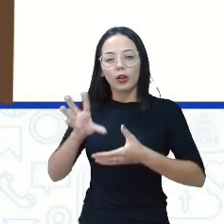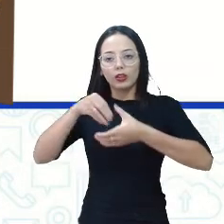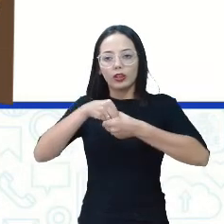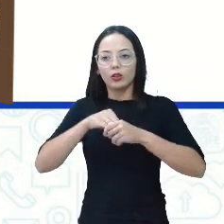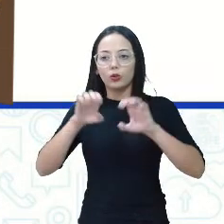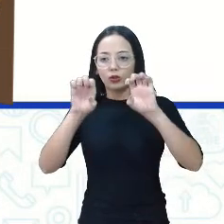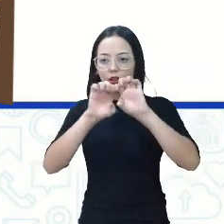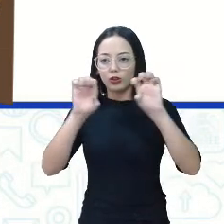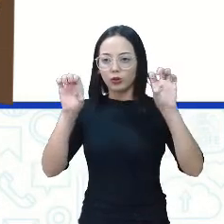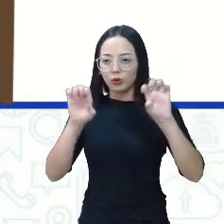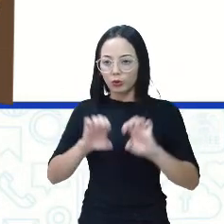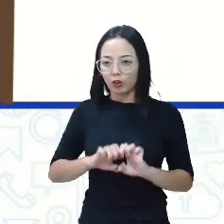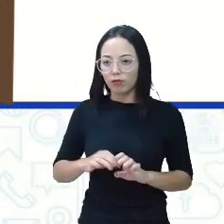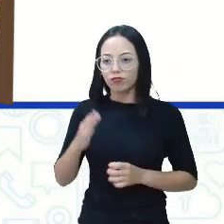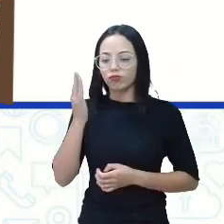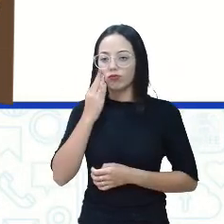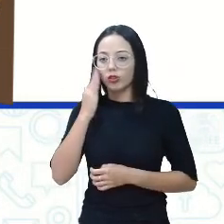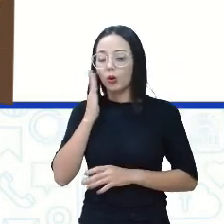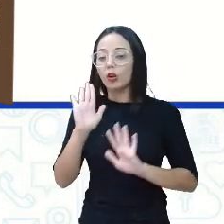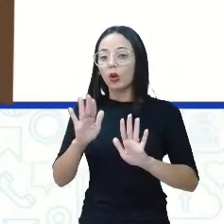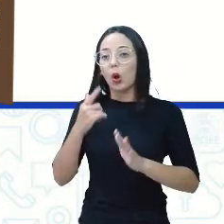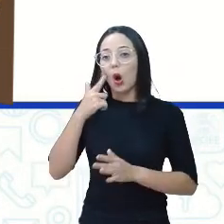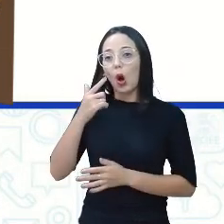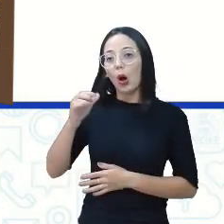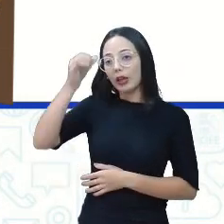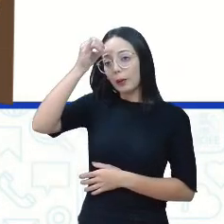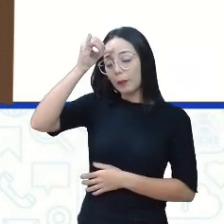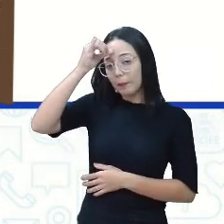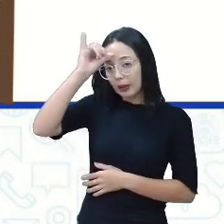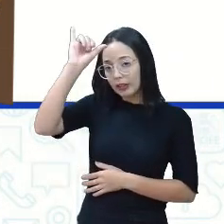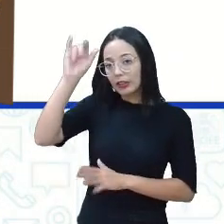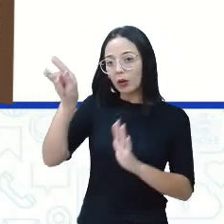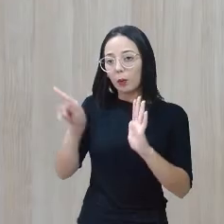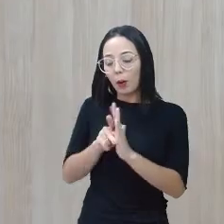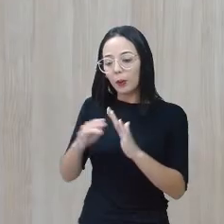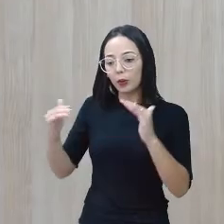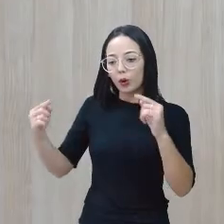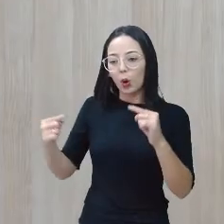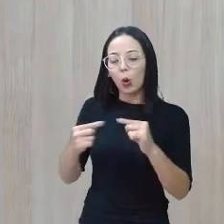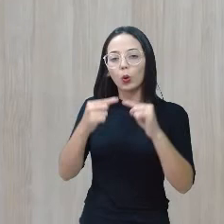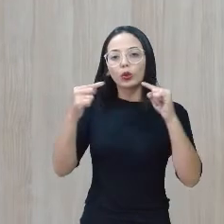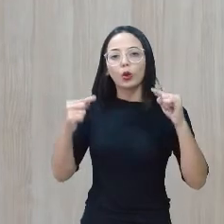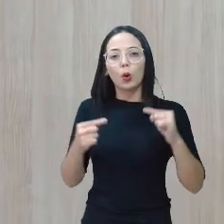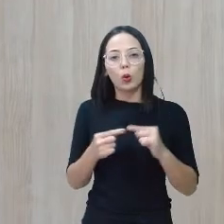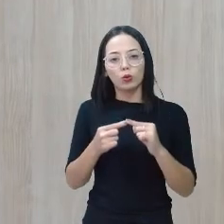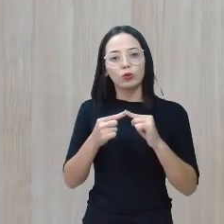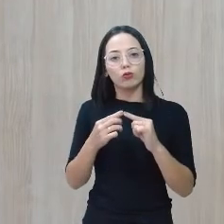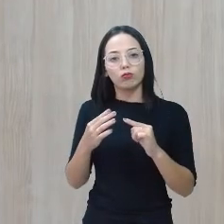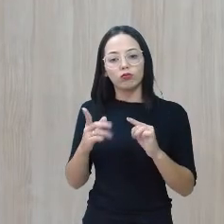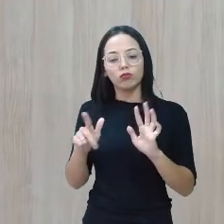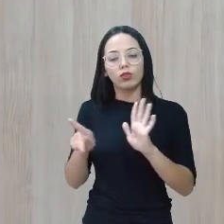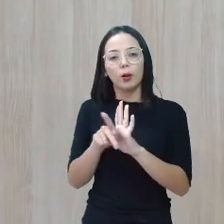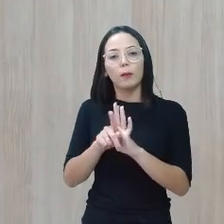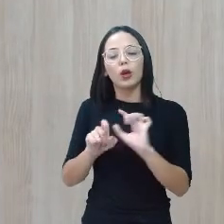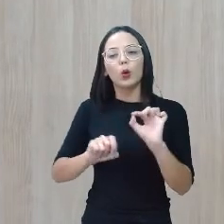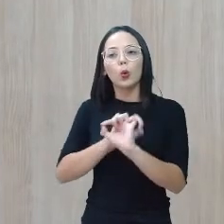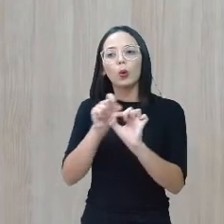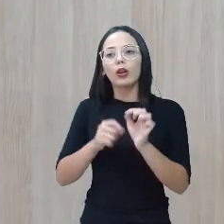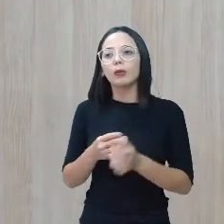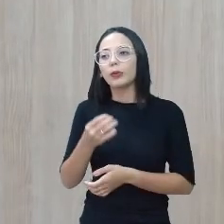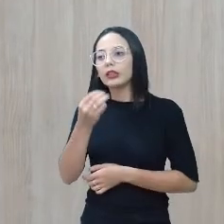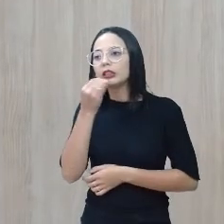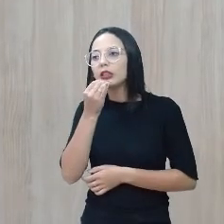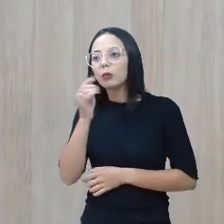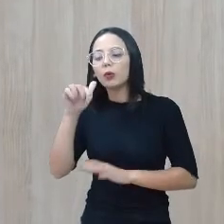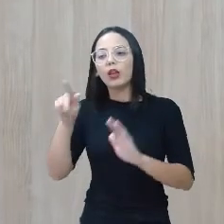estrutura. Então, além dele impedir o encontro do espermatozoide com o óvulo, ele também